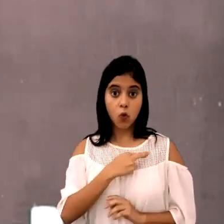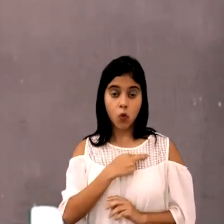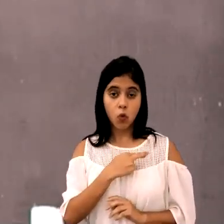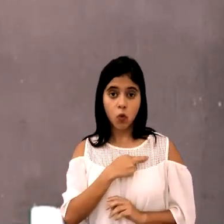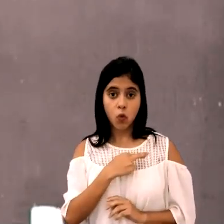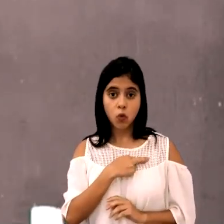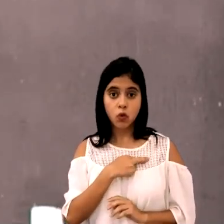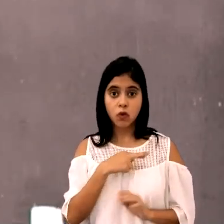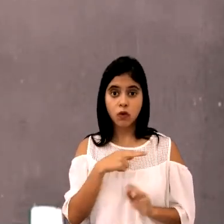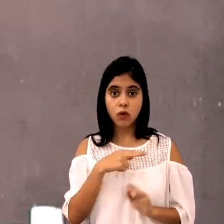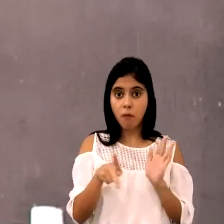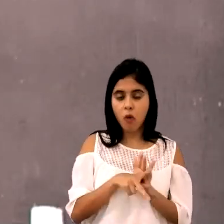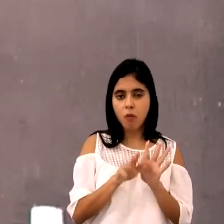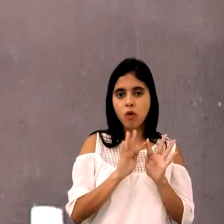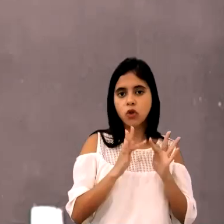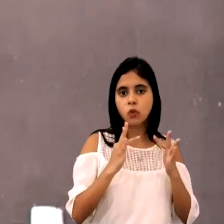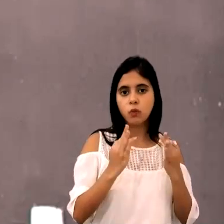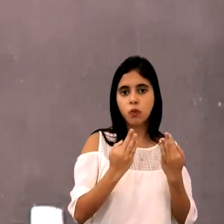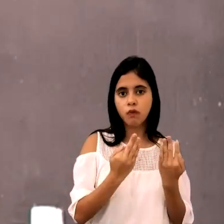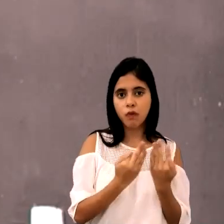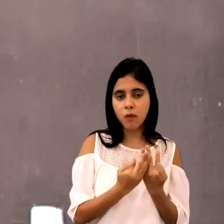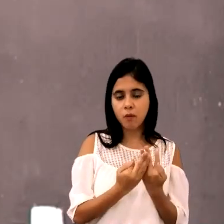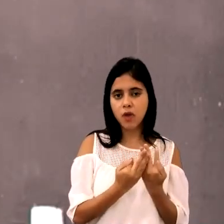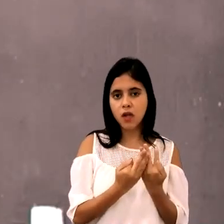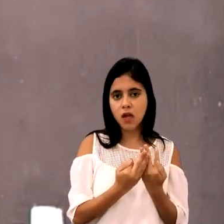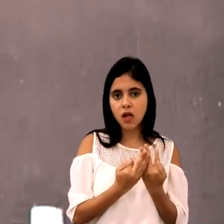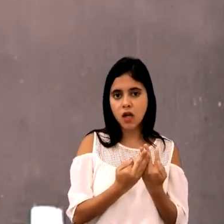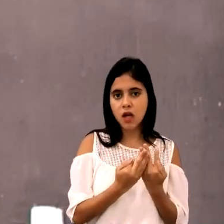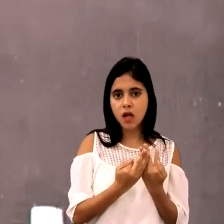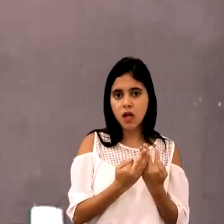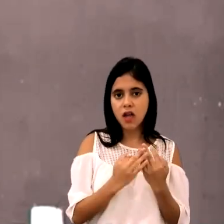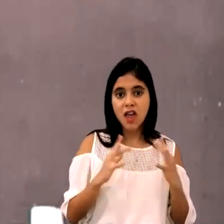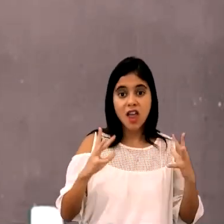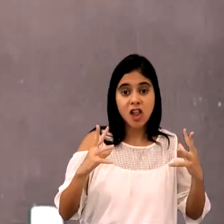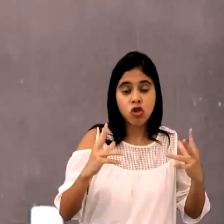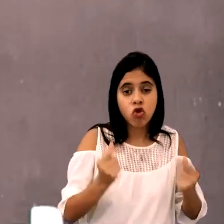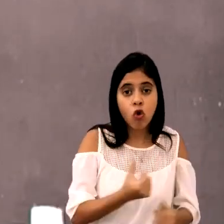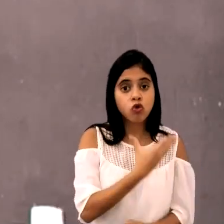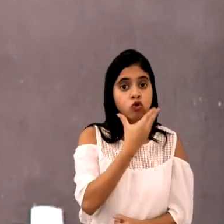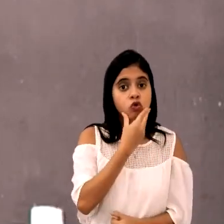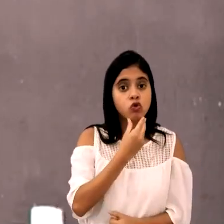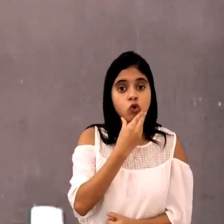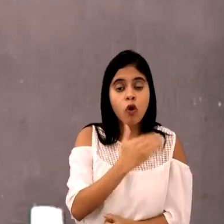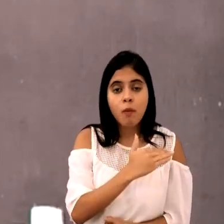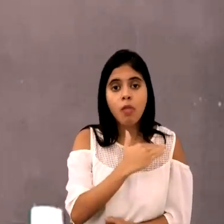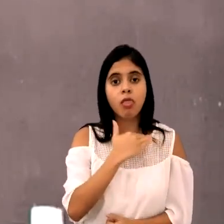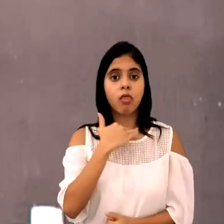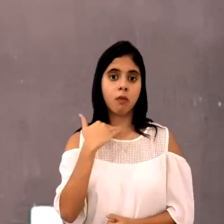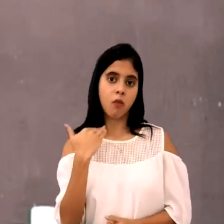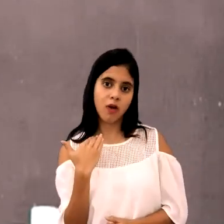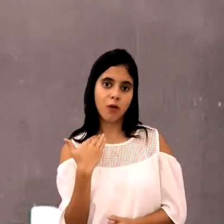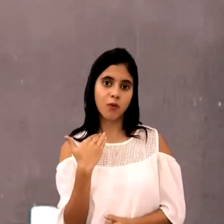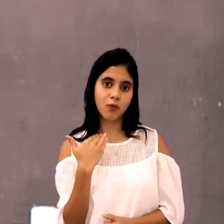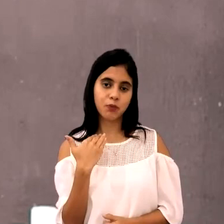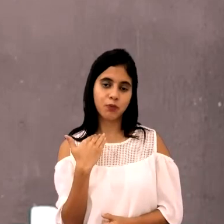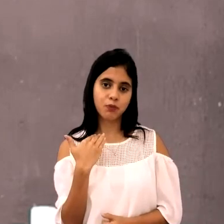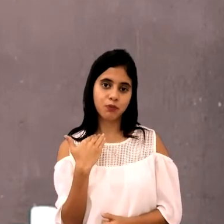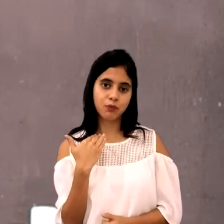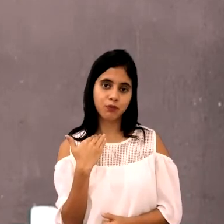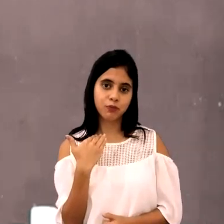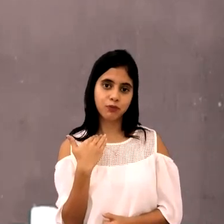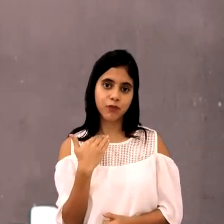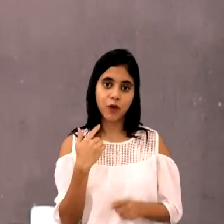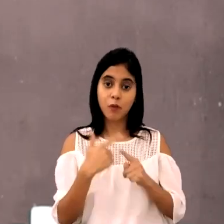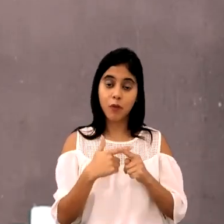Ruth era pertencente a uma família que tiveram os seus homens dizimados pelo juízo, entre aspas,